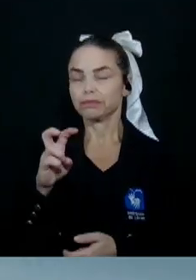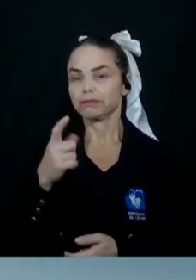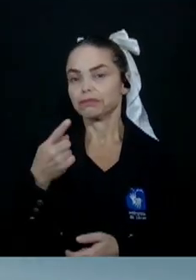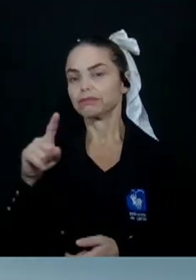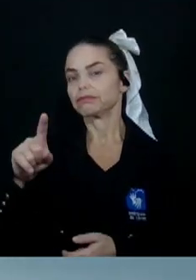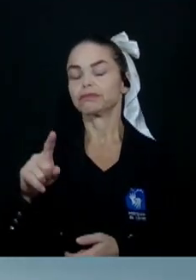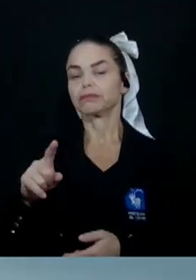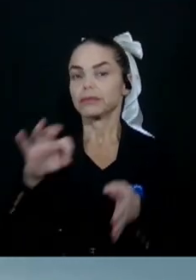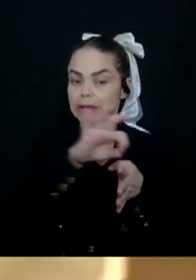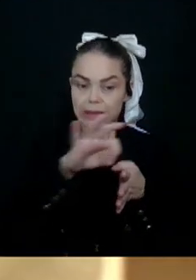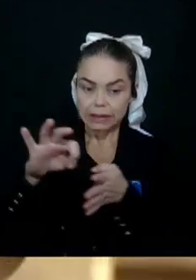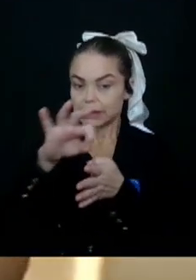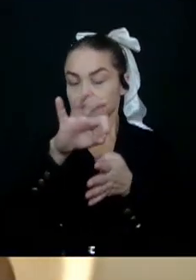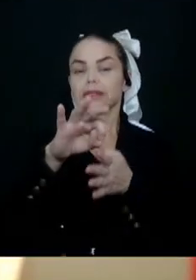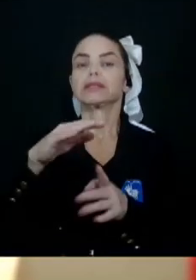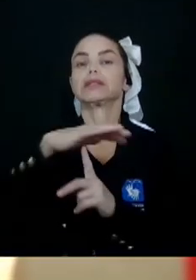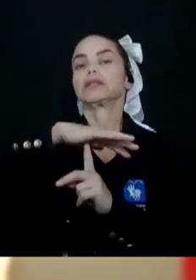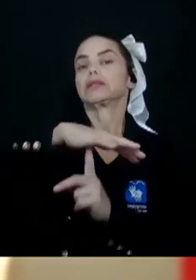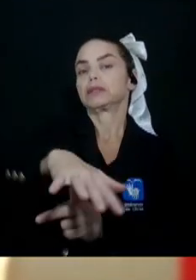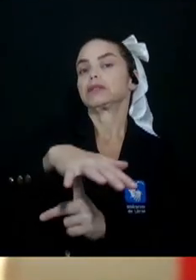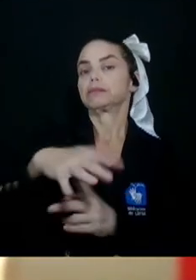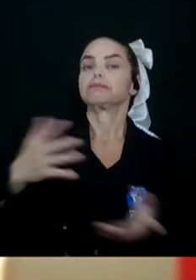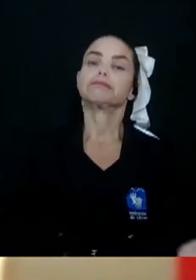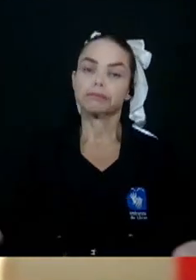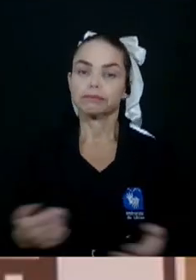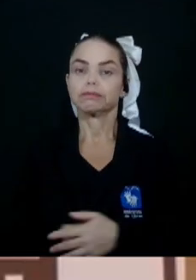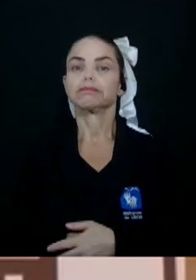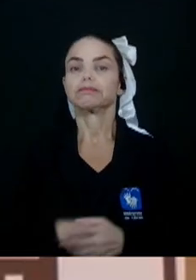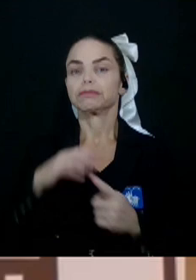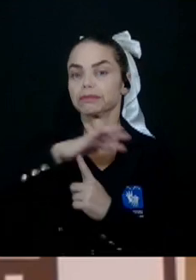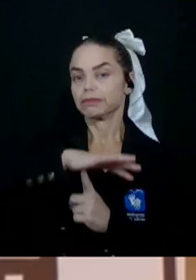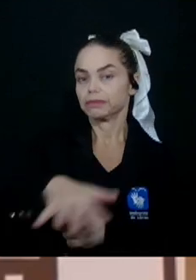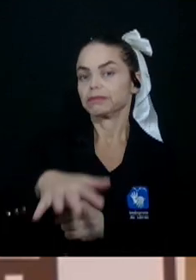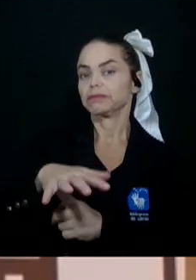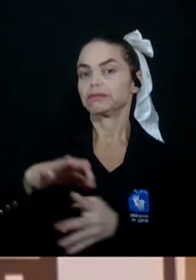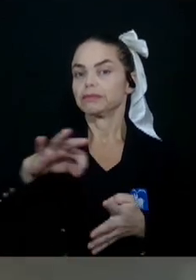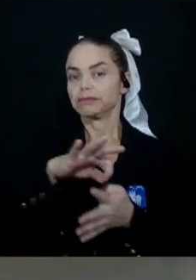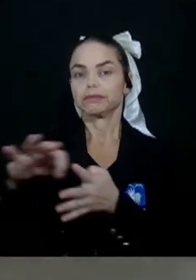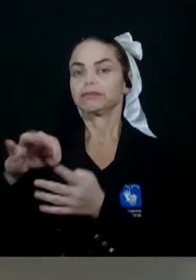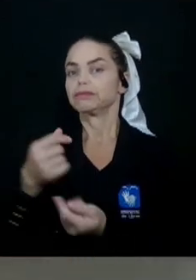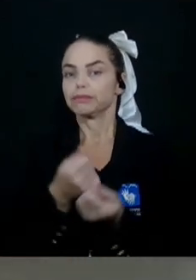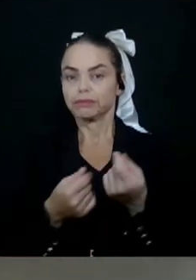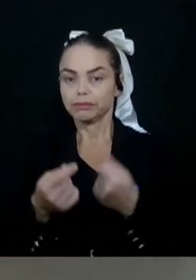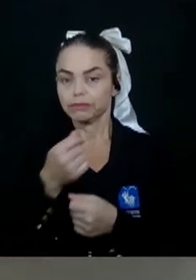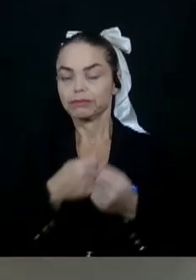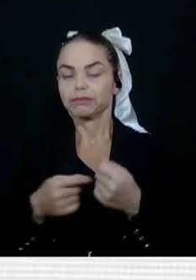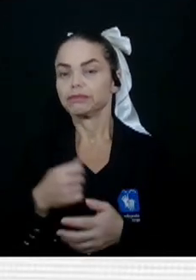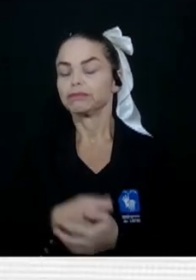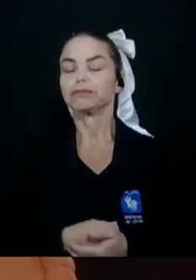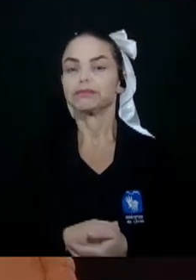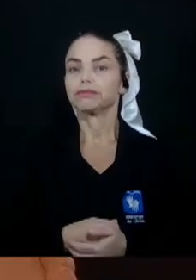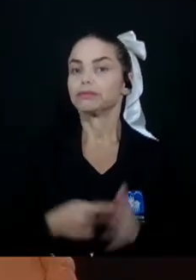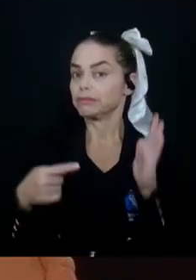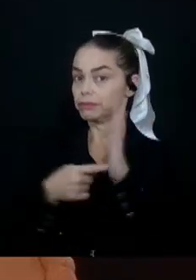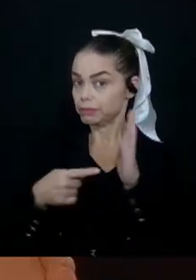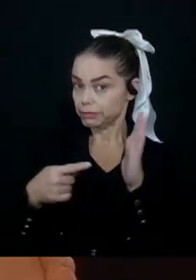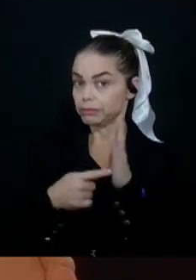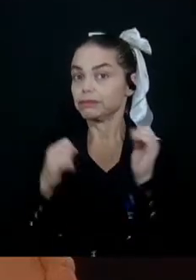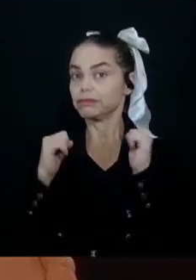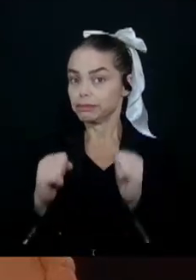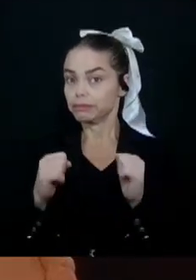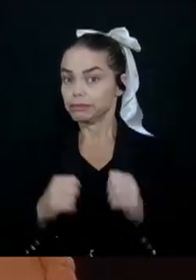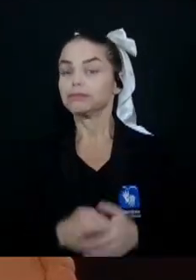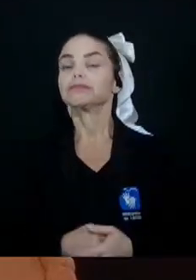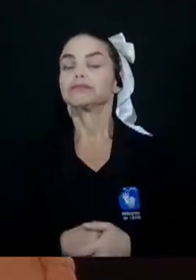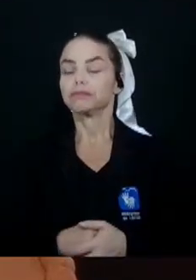pelo Banco Central. Isso é o rastreio financeiro. Agora, se for denúncia, aí pode ser que, mesmo que